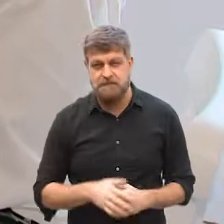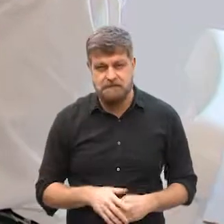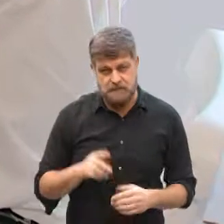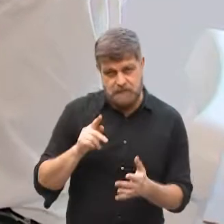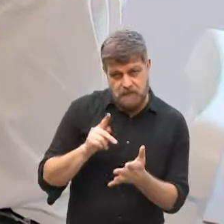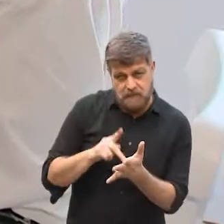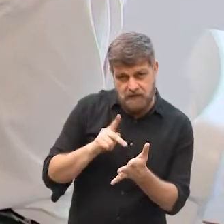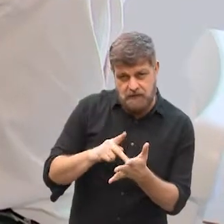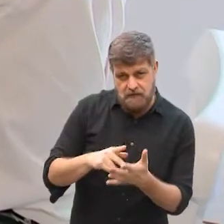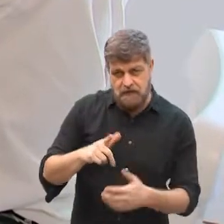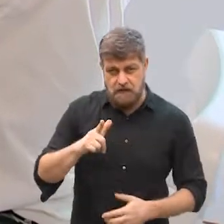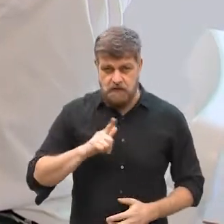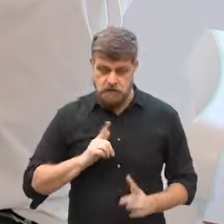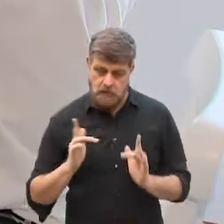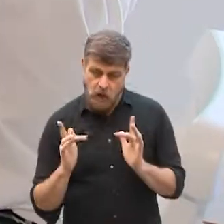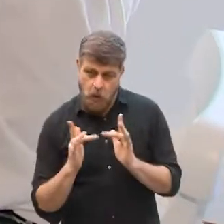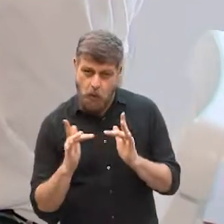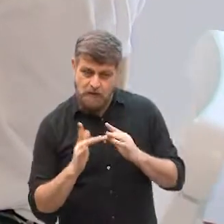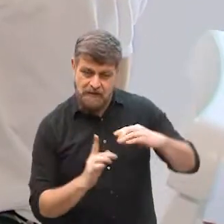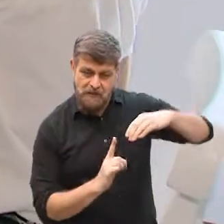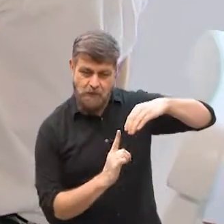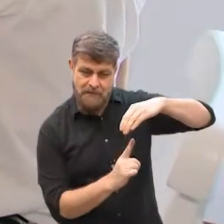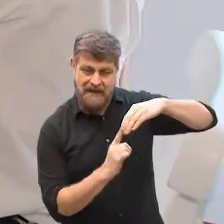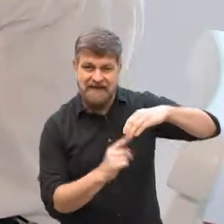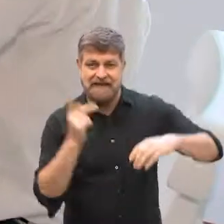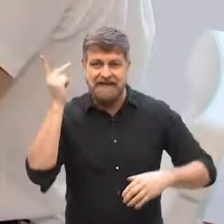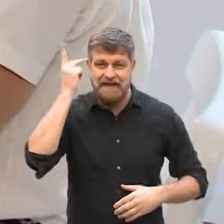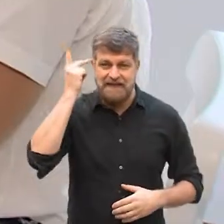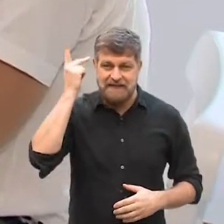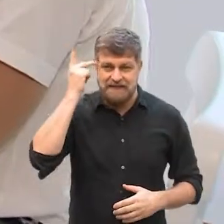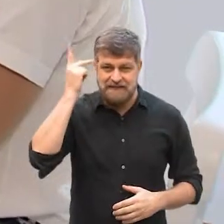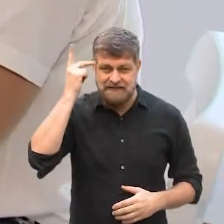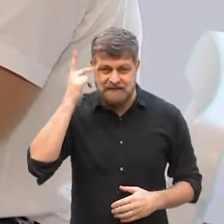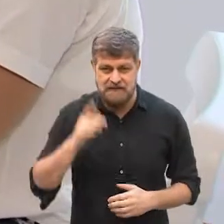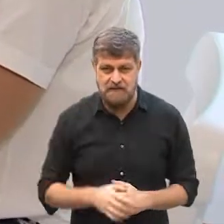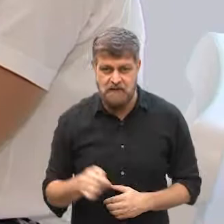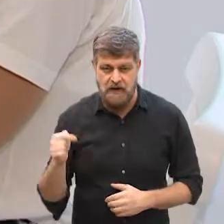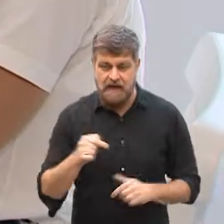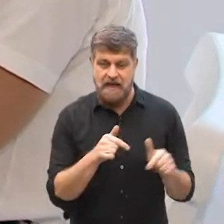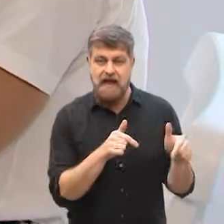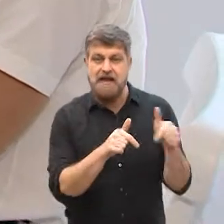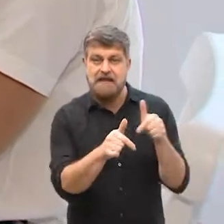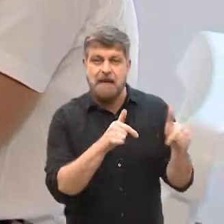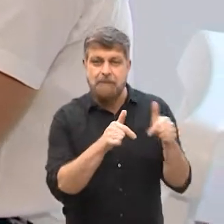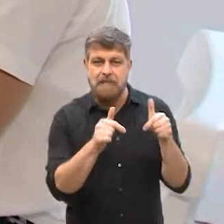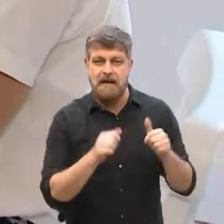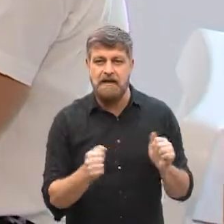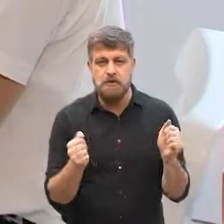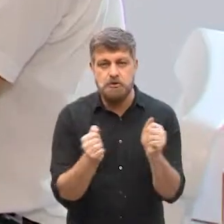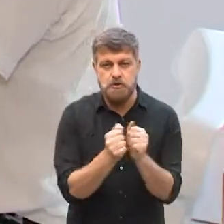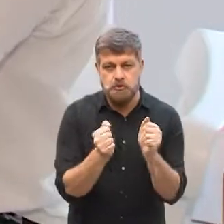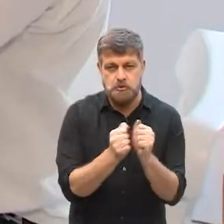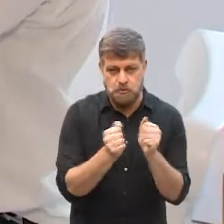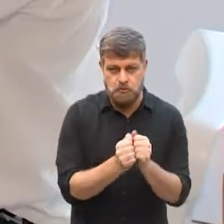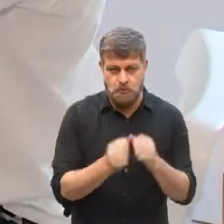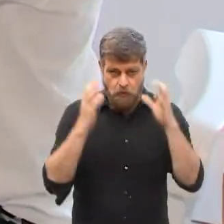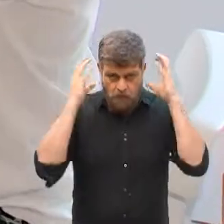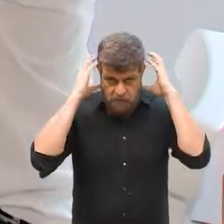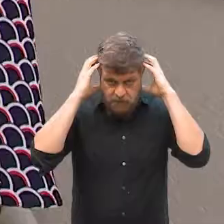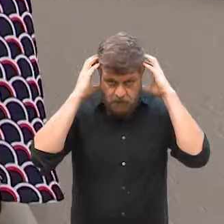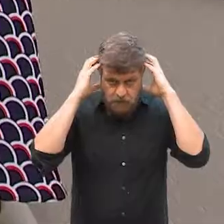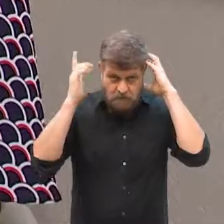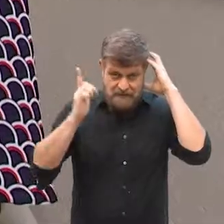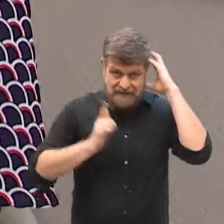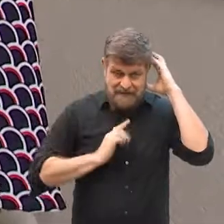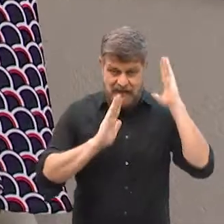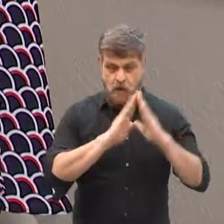eu tinha um contato com uma clínica lá em São Paulo, que é a Derdic, que é uma clínica de fonoaudiologia e que tem